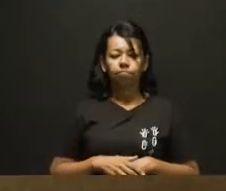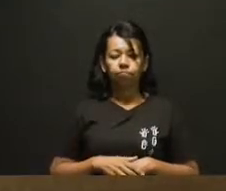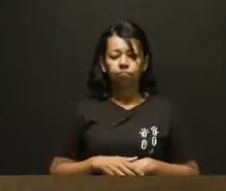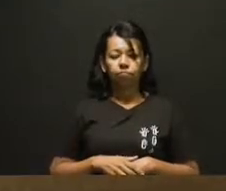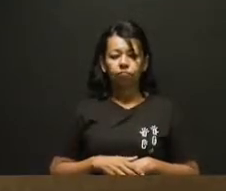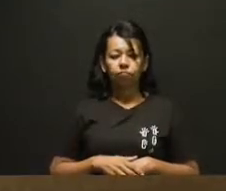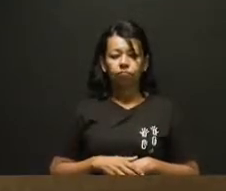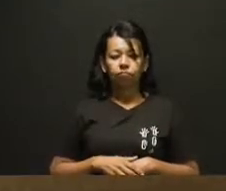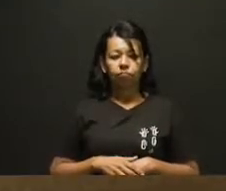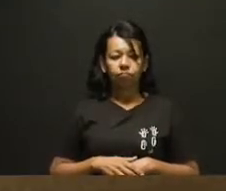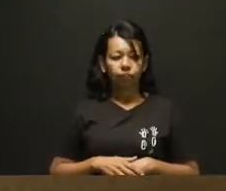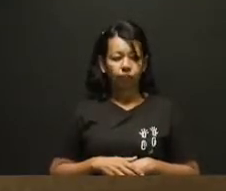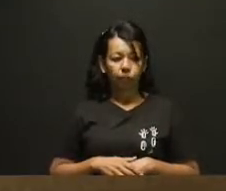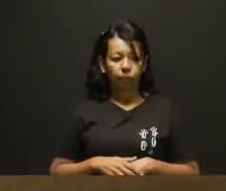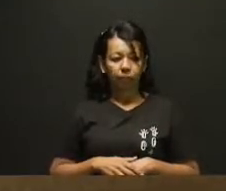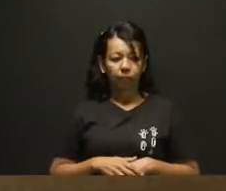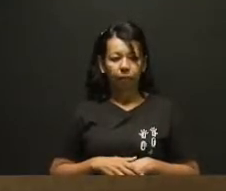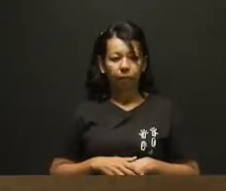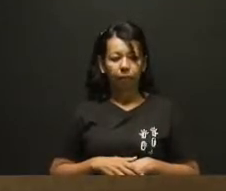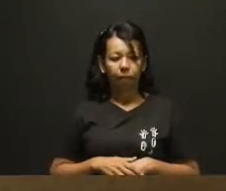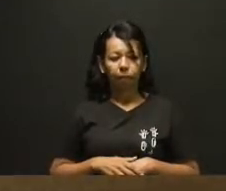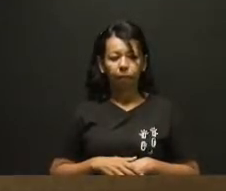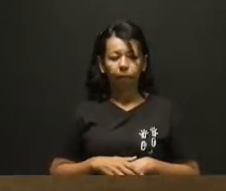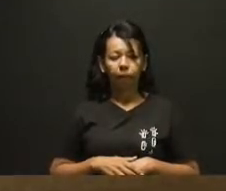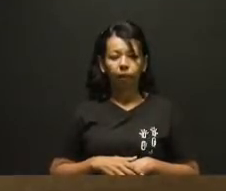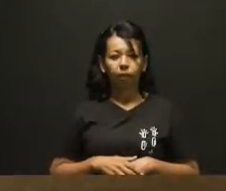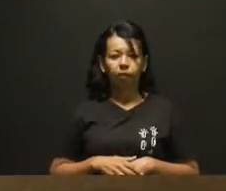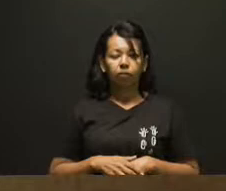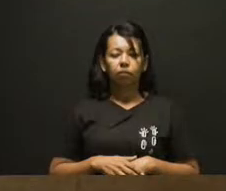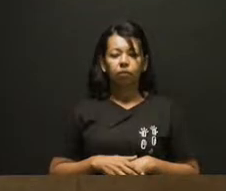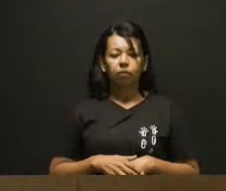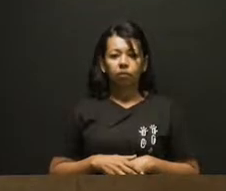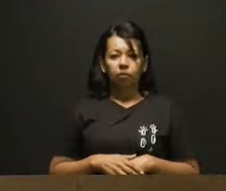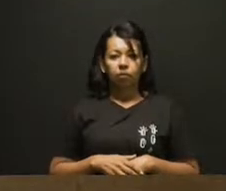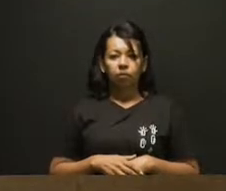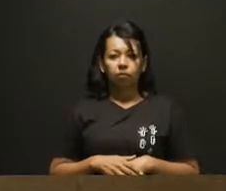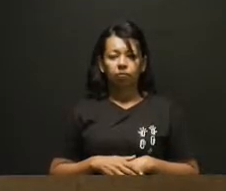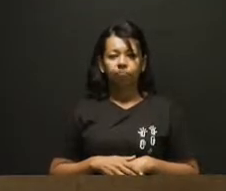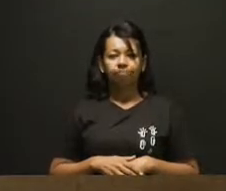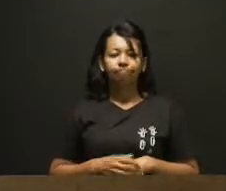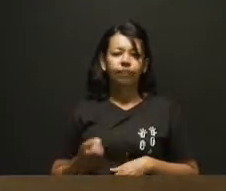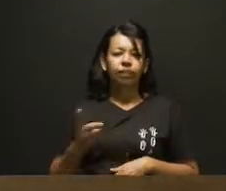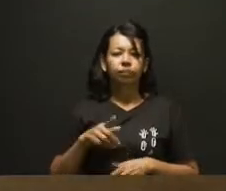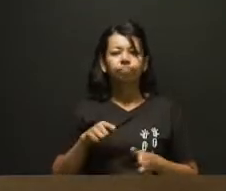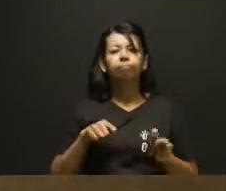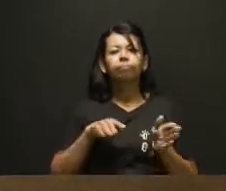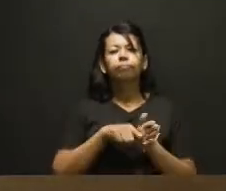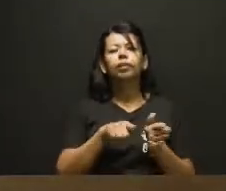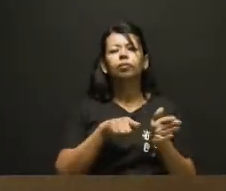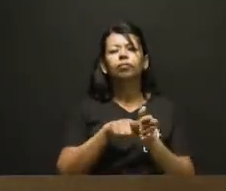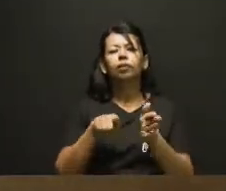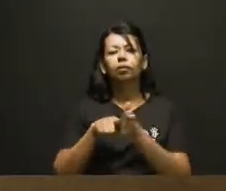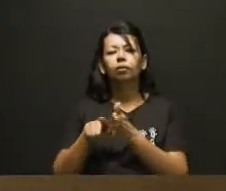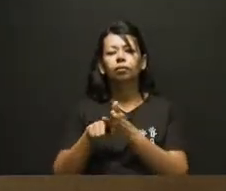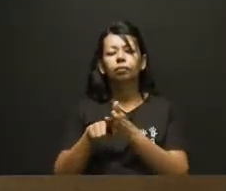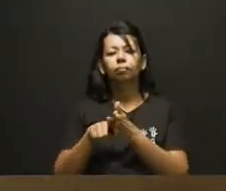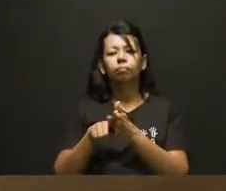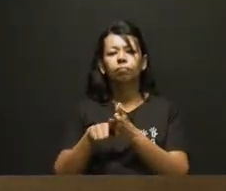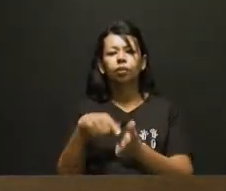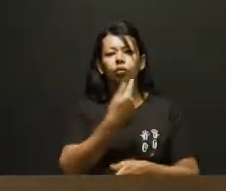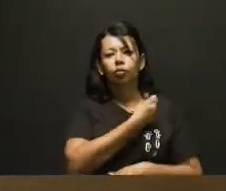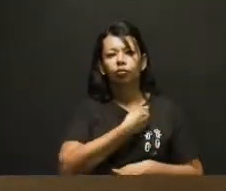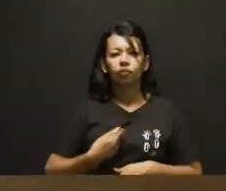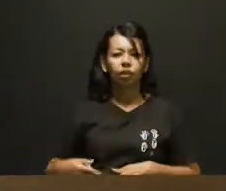exatamente a chegar nesse ponto e fica uma pergunta que o governo municipal